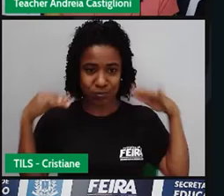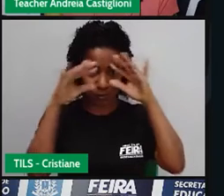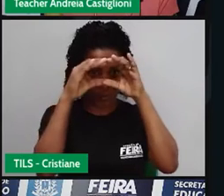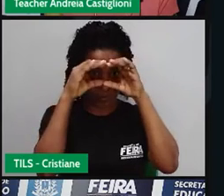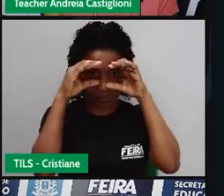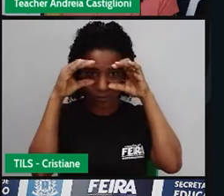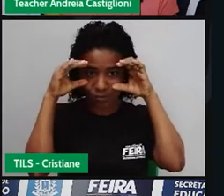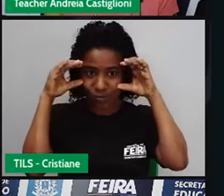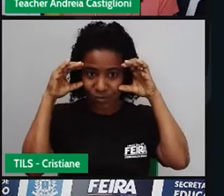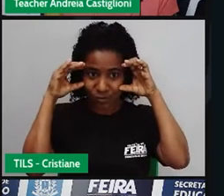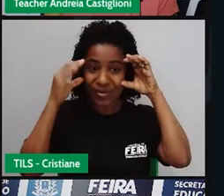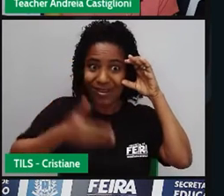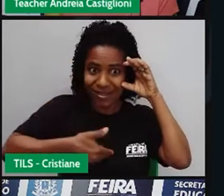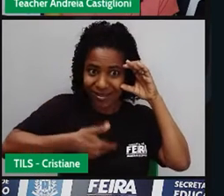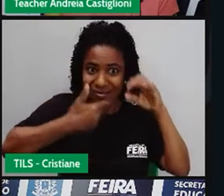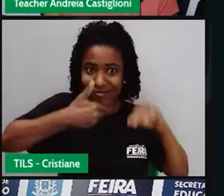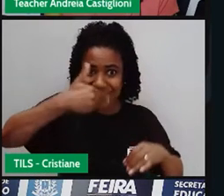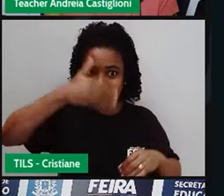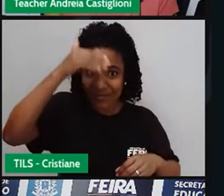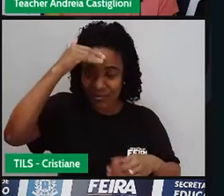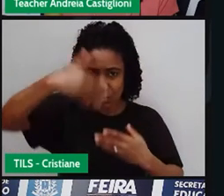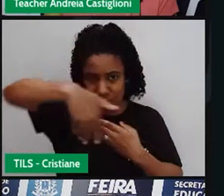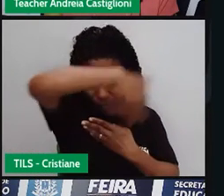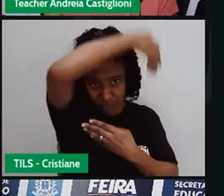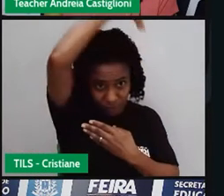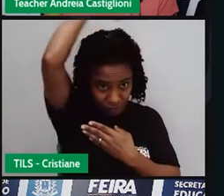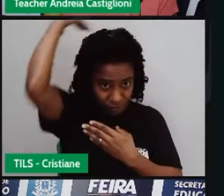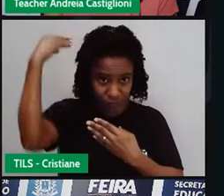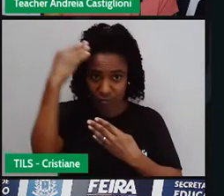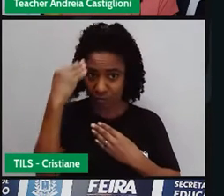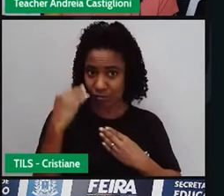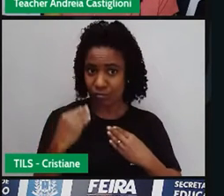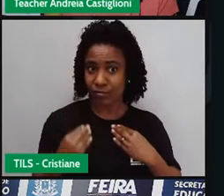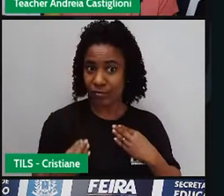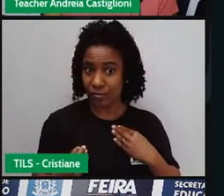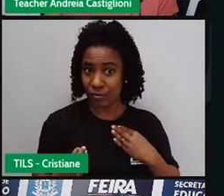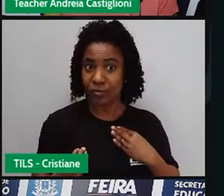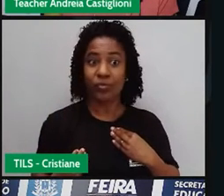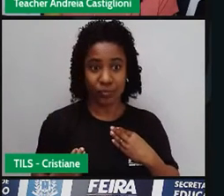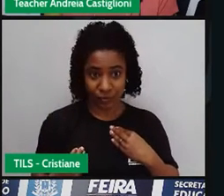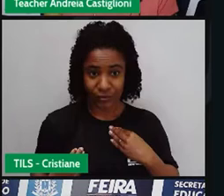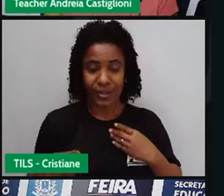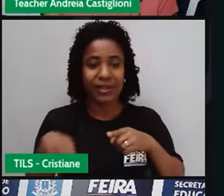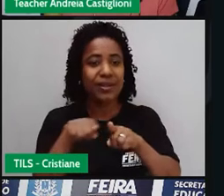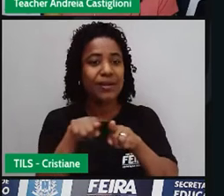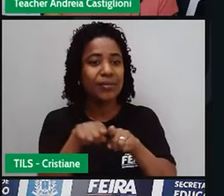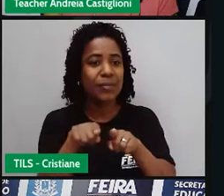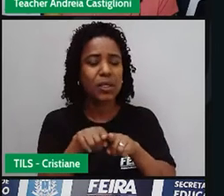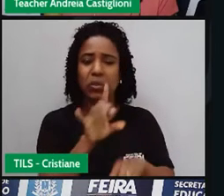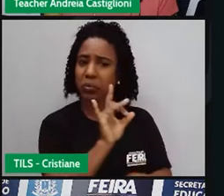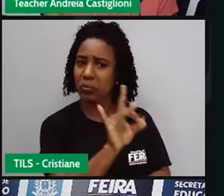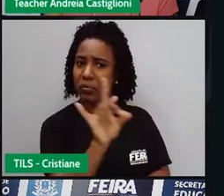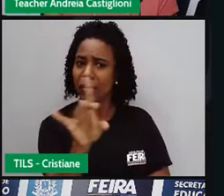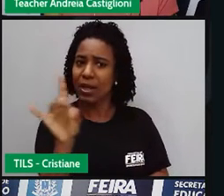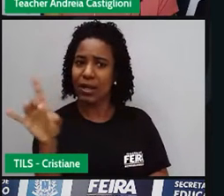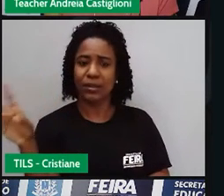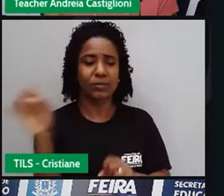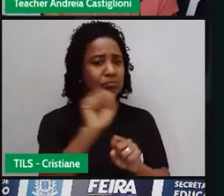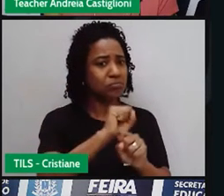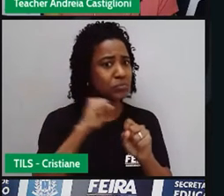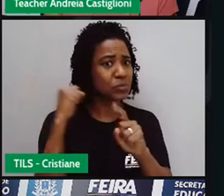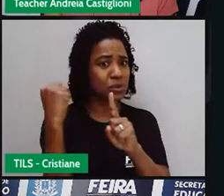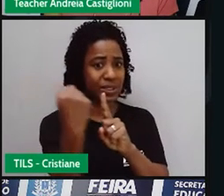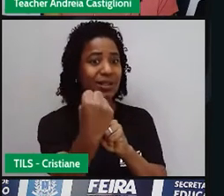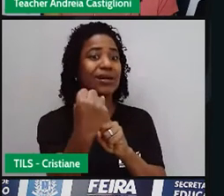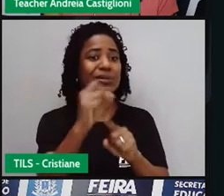rosto né A Face com xale enfim e tem os valores de cada sociedade de